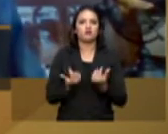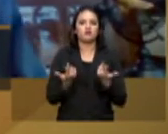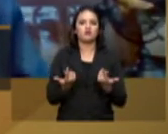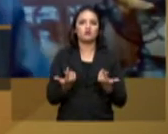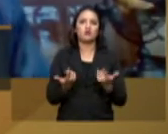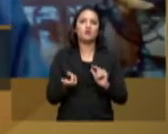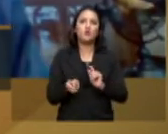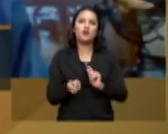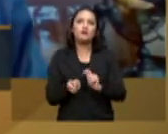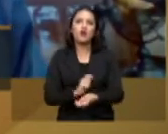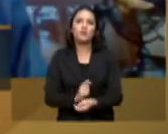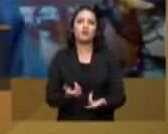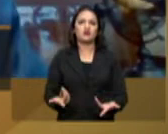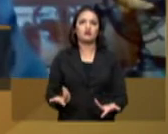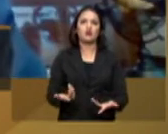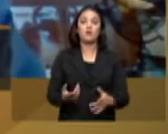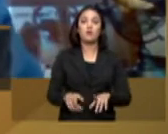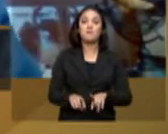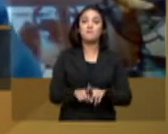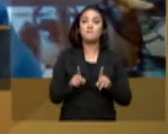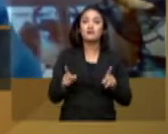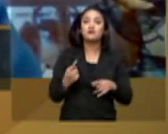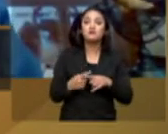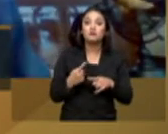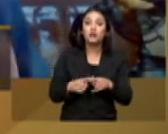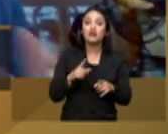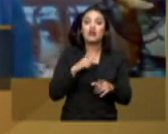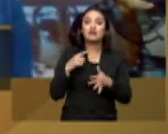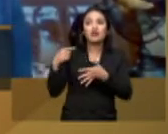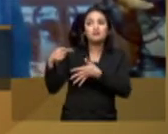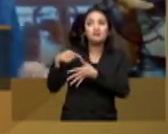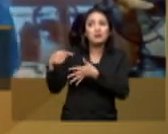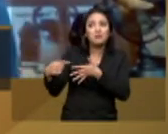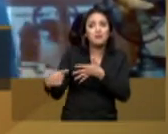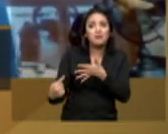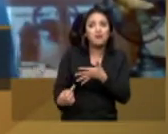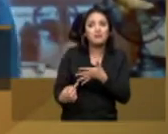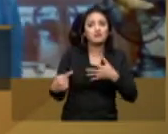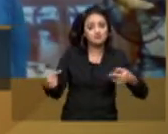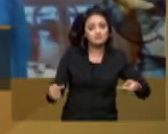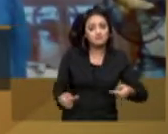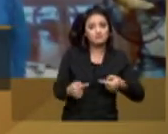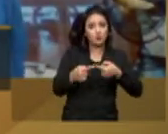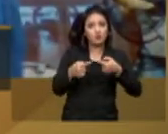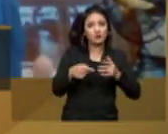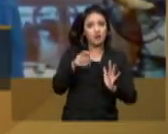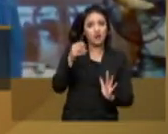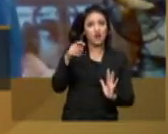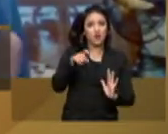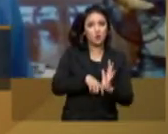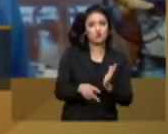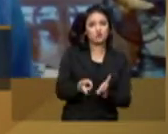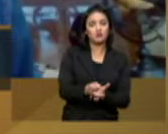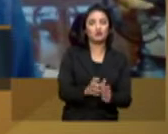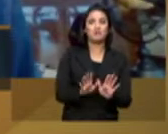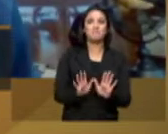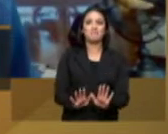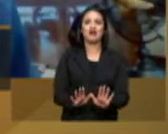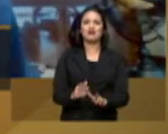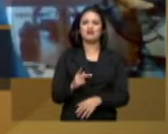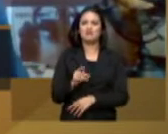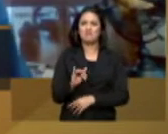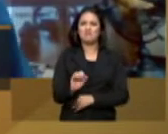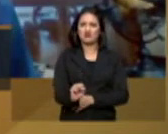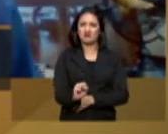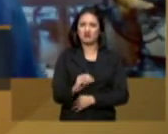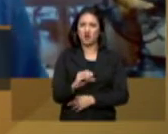custos, porque tais aspectos têm total entrelaçamento com esses tipos de tributos. Agora, no PIS e